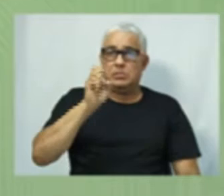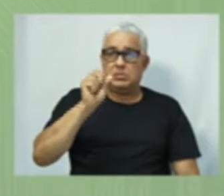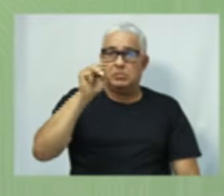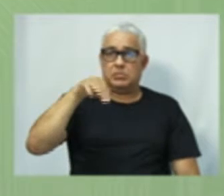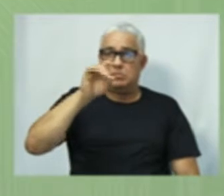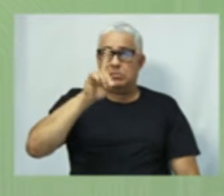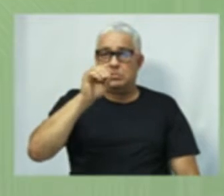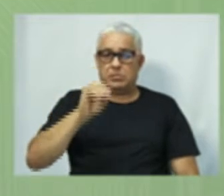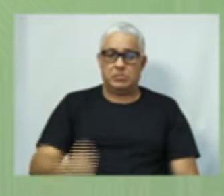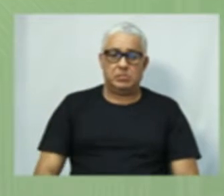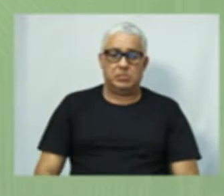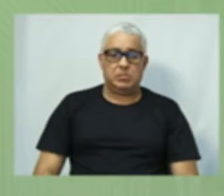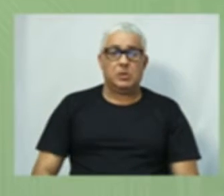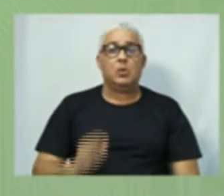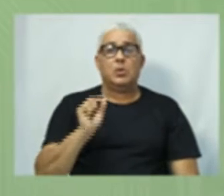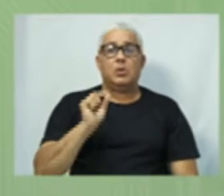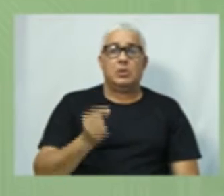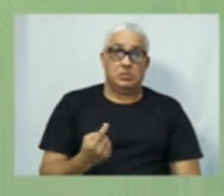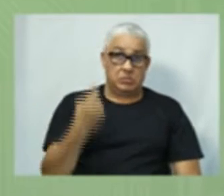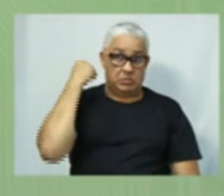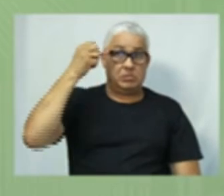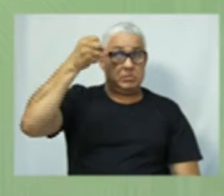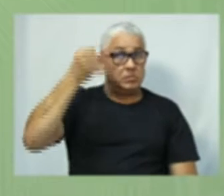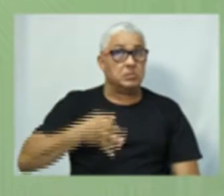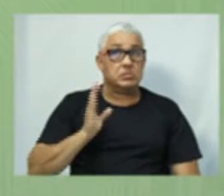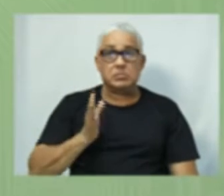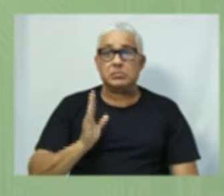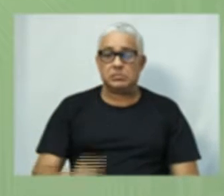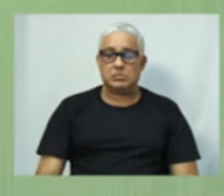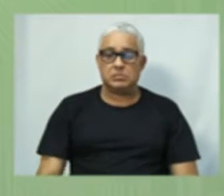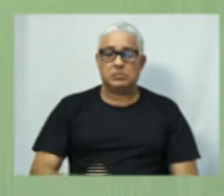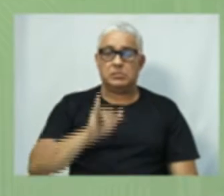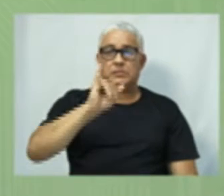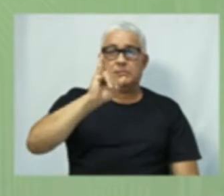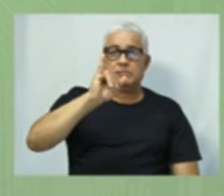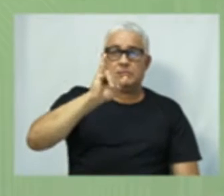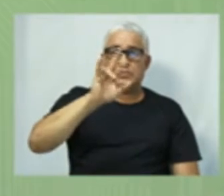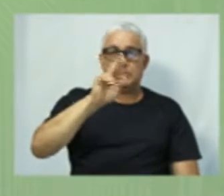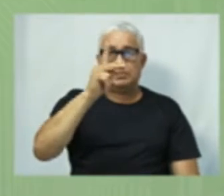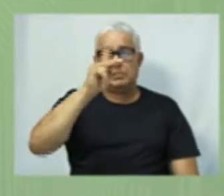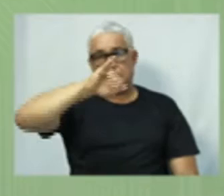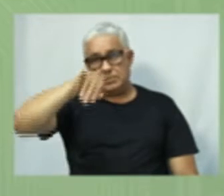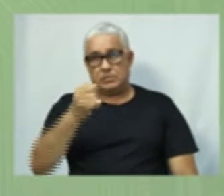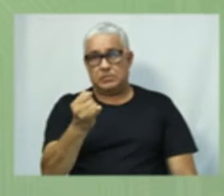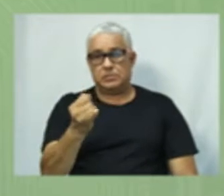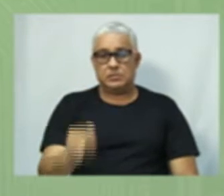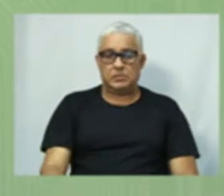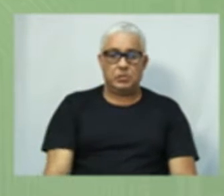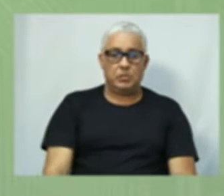ó, como já foi dito anteriormente, IRPJ,